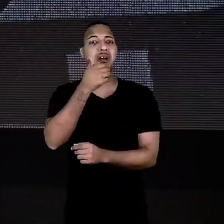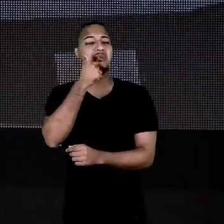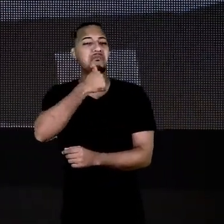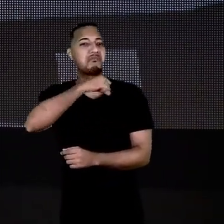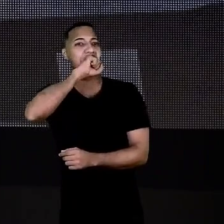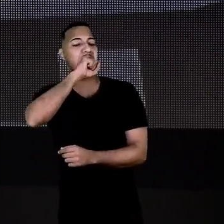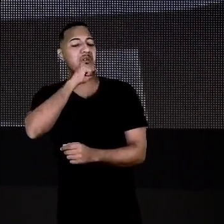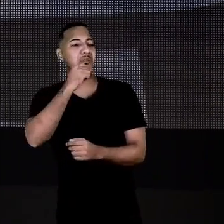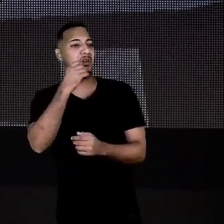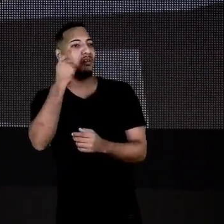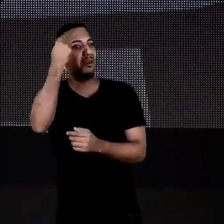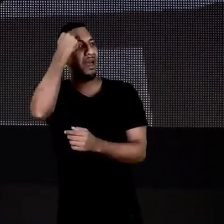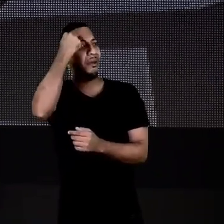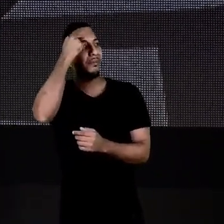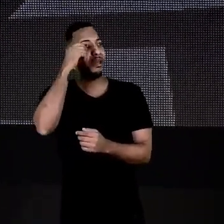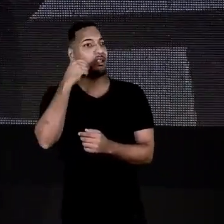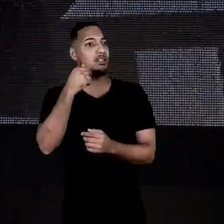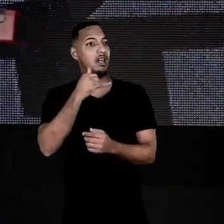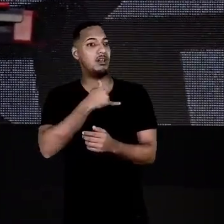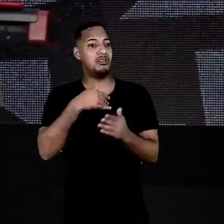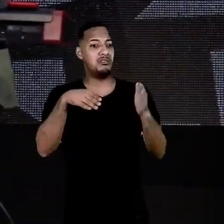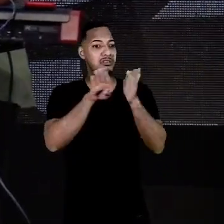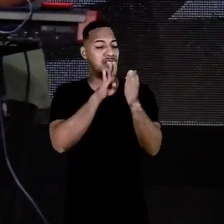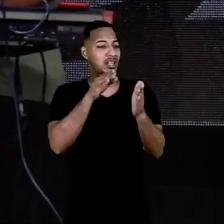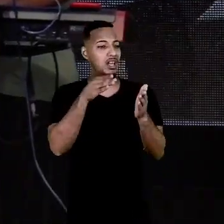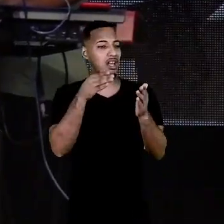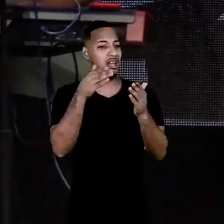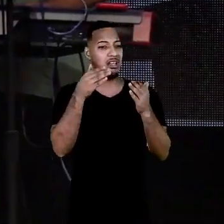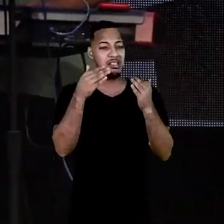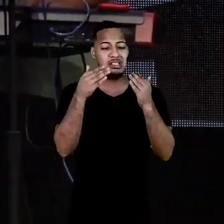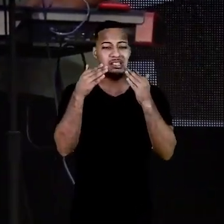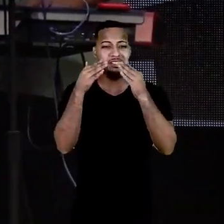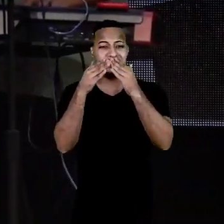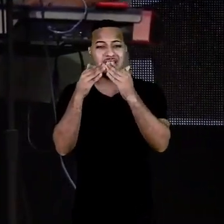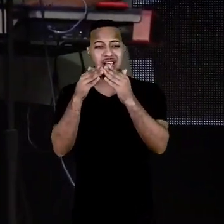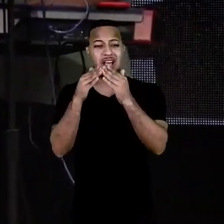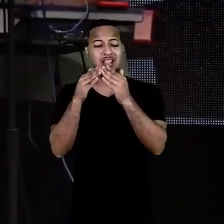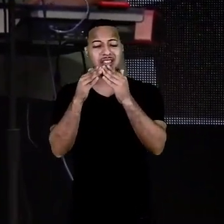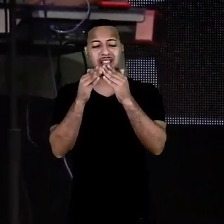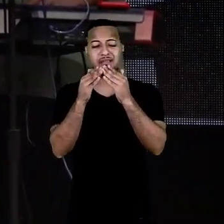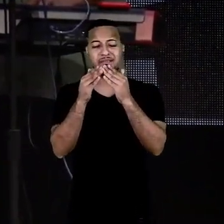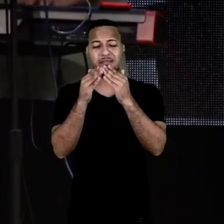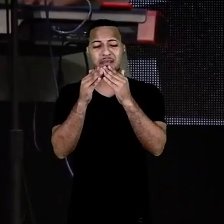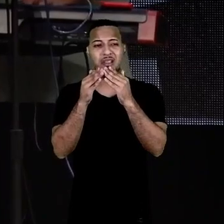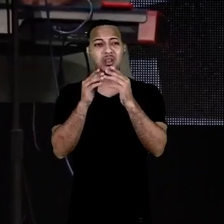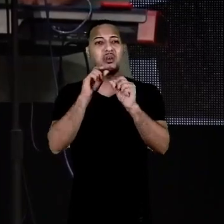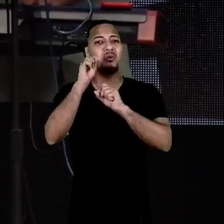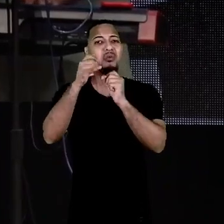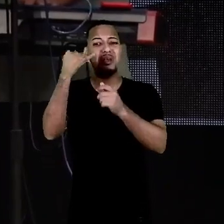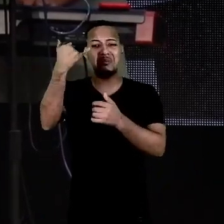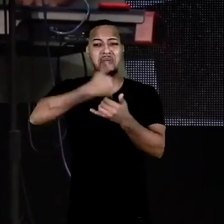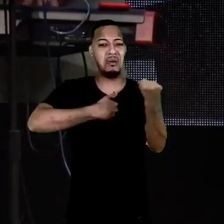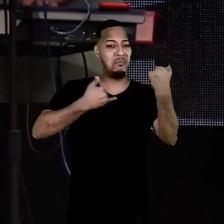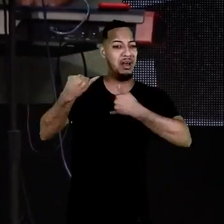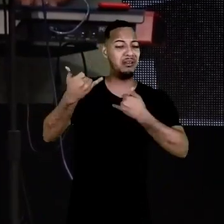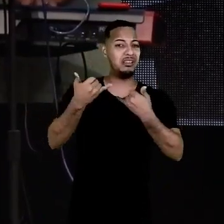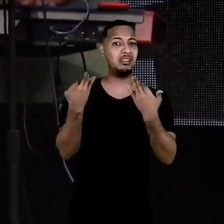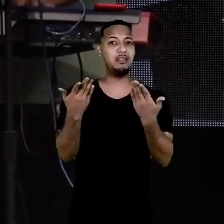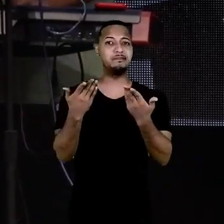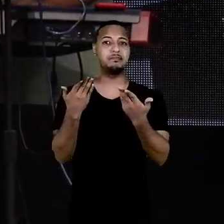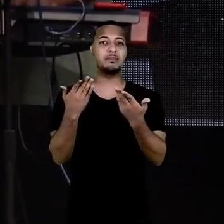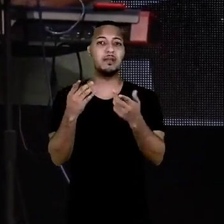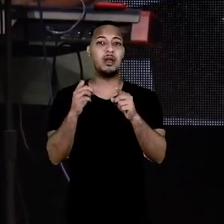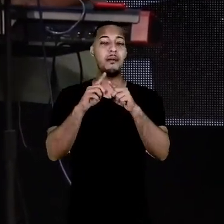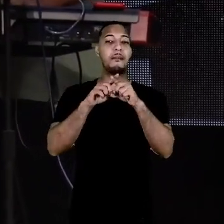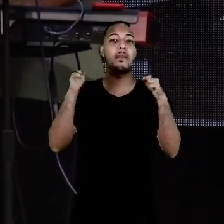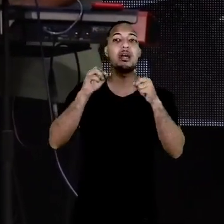vida a Jesus? Deixa eu te dizer uma coisa: não é o que os seus pais vão pensar, é o que o seu pai vai falar quando você tomar essa decisão.